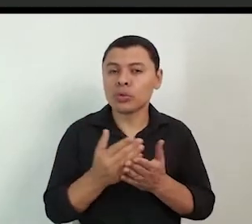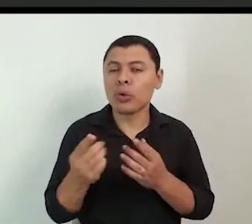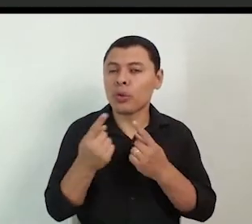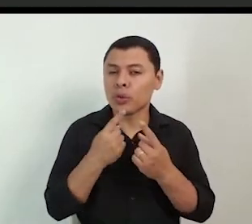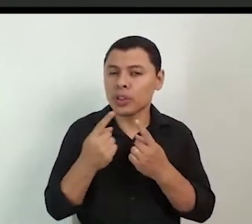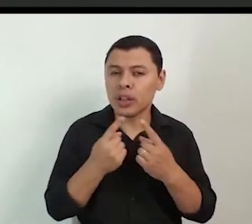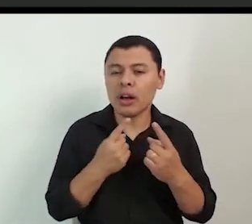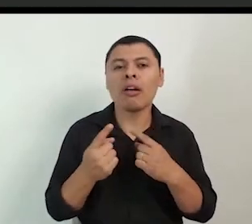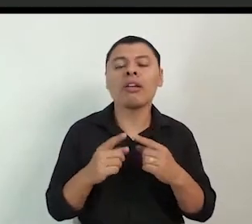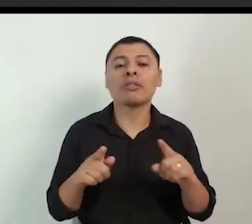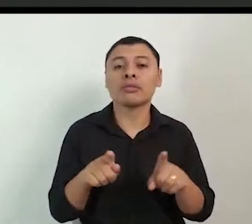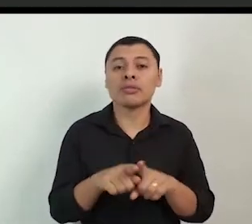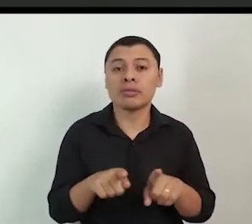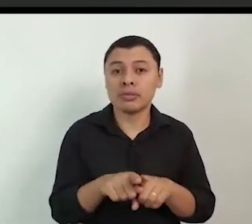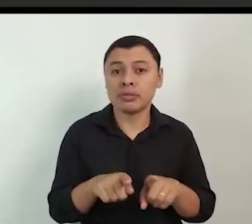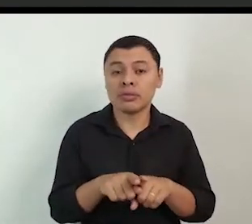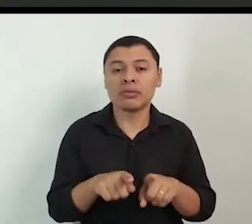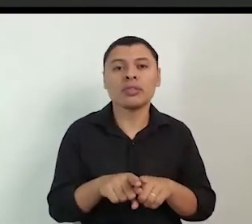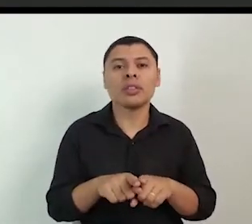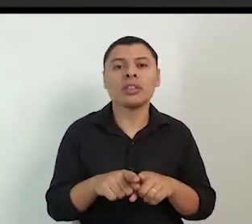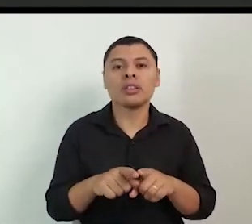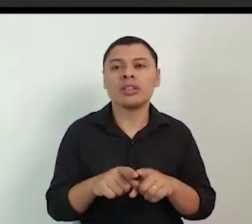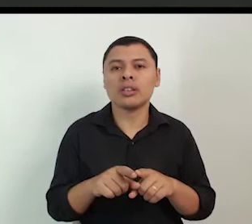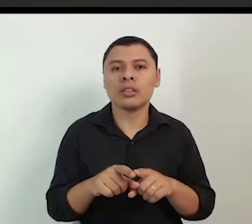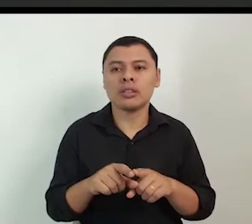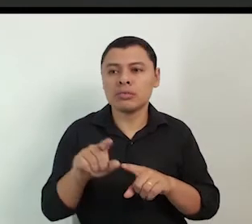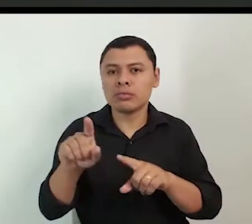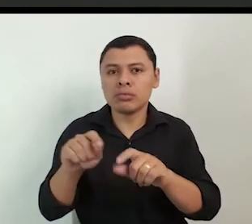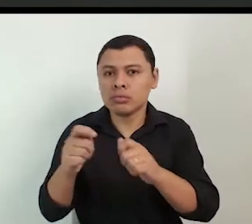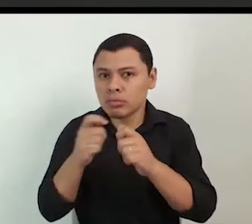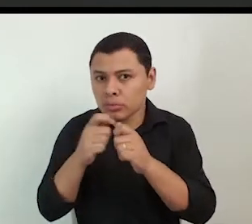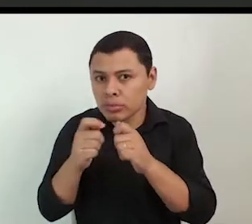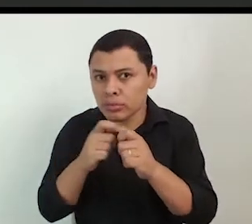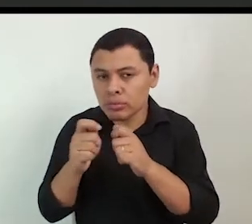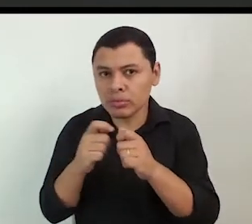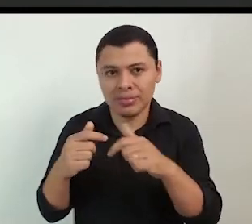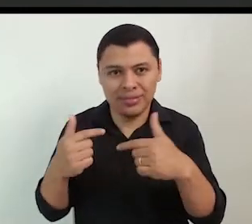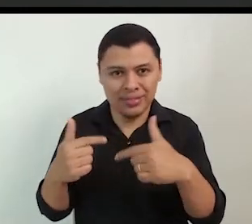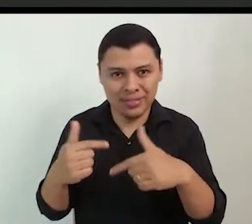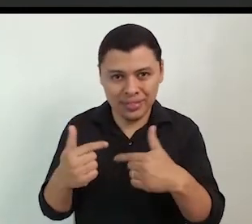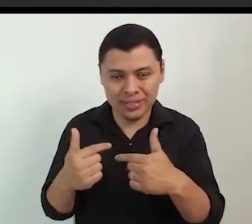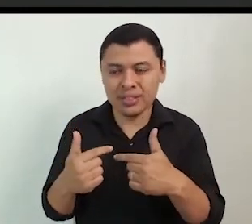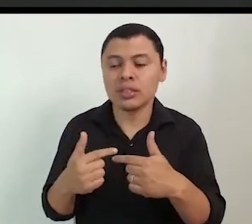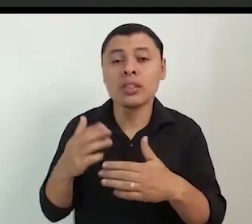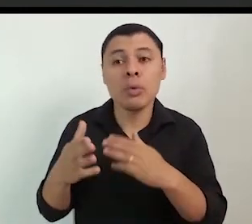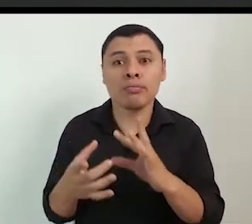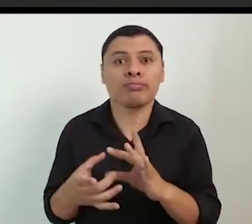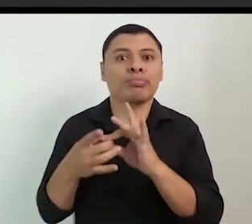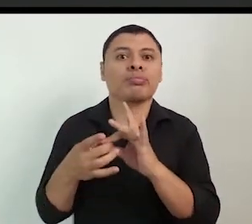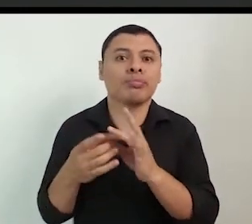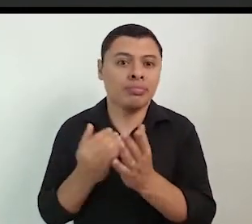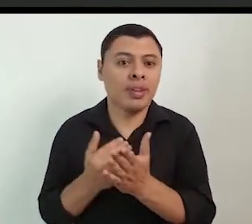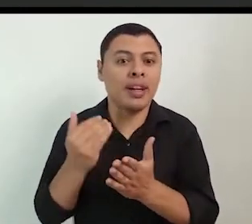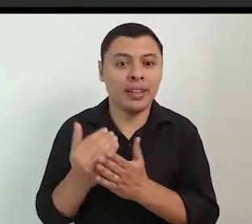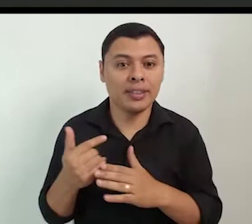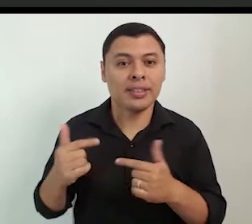gente passou, inclusive, para processos seletivos, a gente chegou a esse ponto e foi o que nos uniu mais ainda. E aí